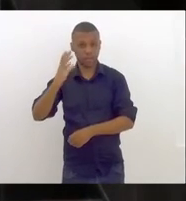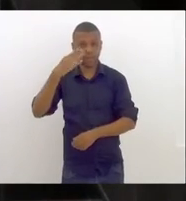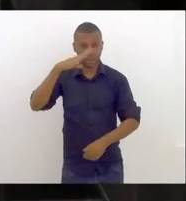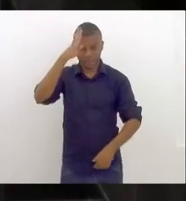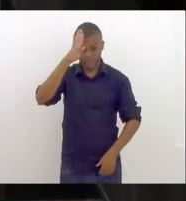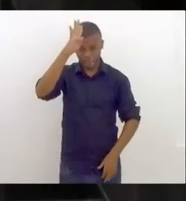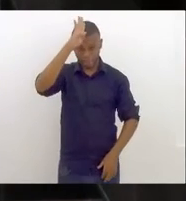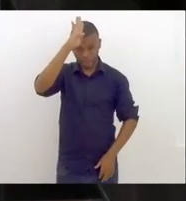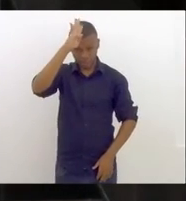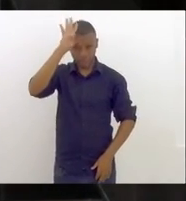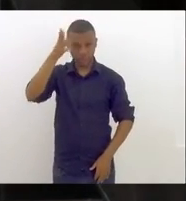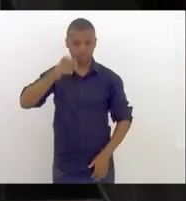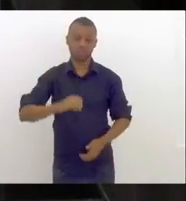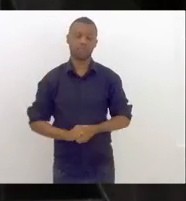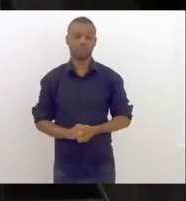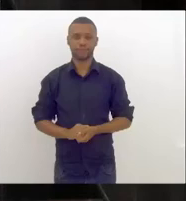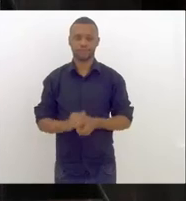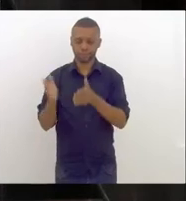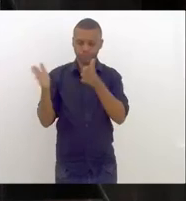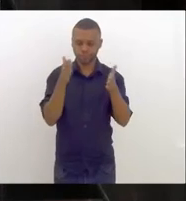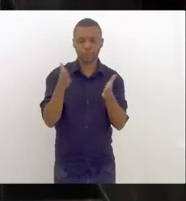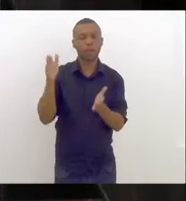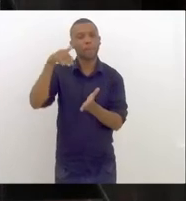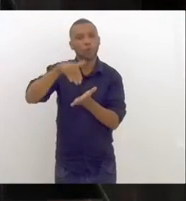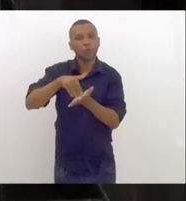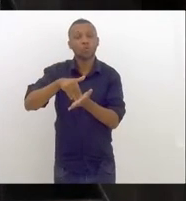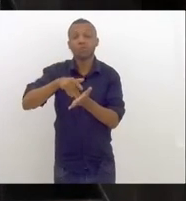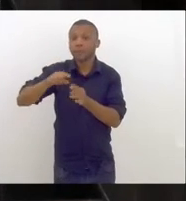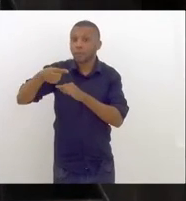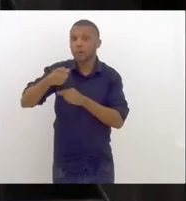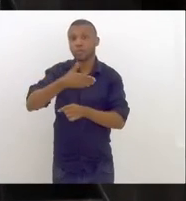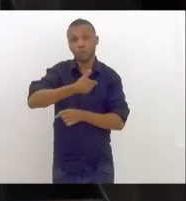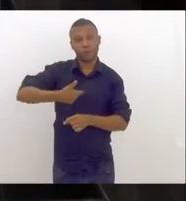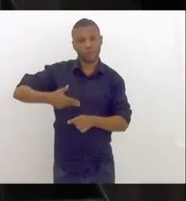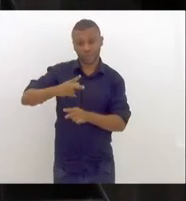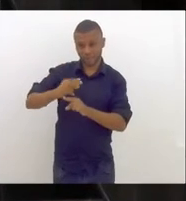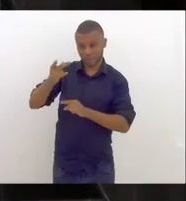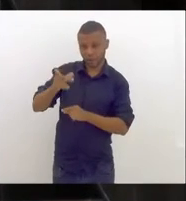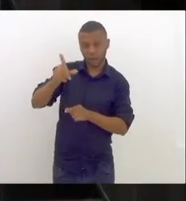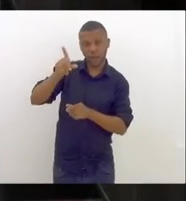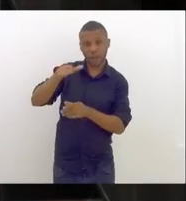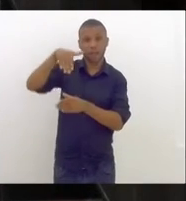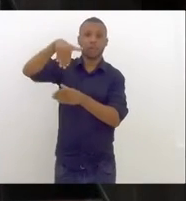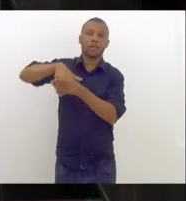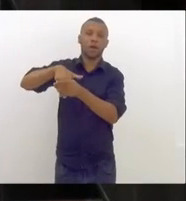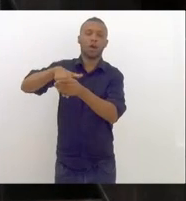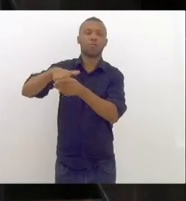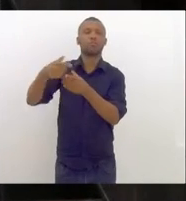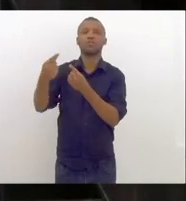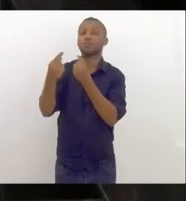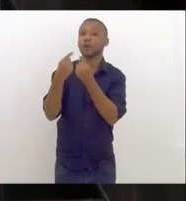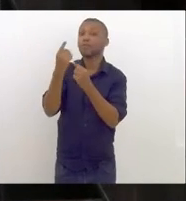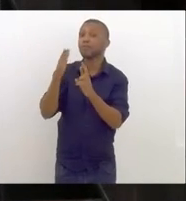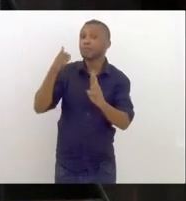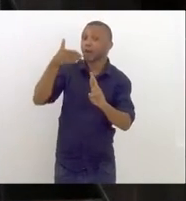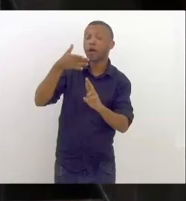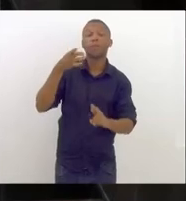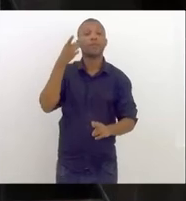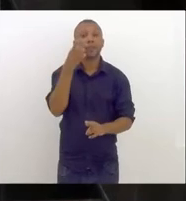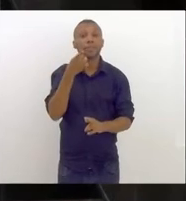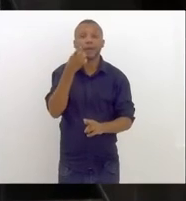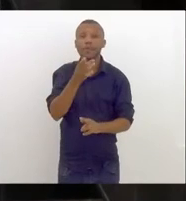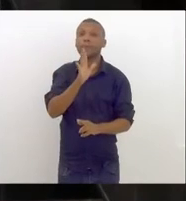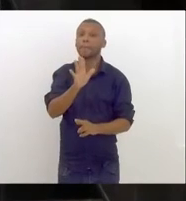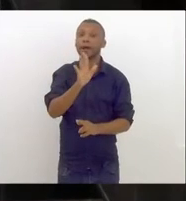depois que o governo eleito em diálogo até me referia que a ele Como deputado mas já é Senador